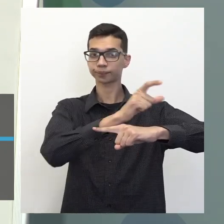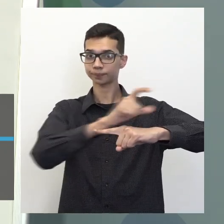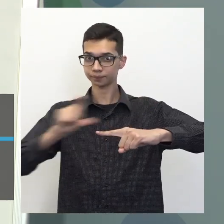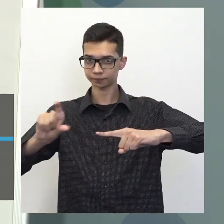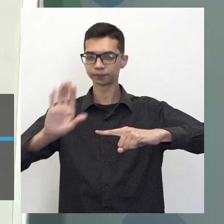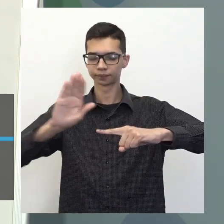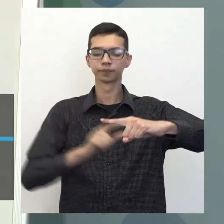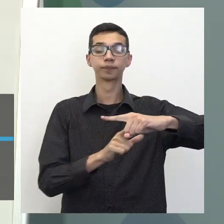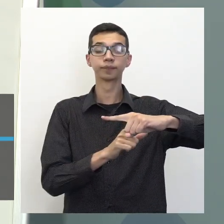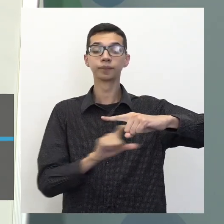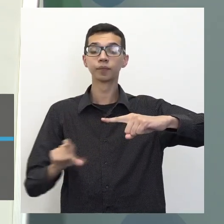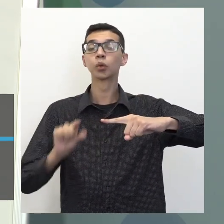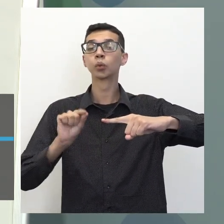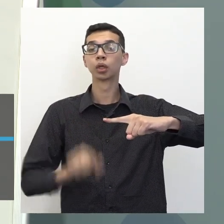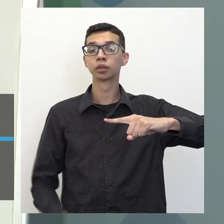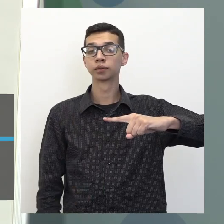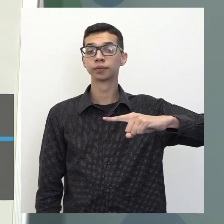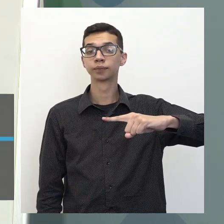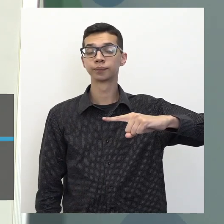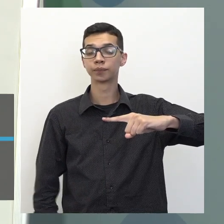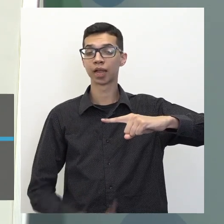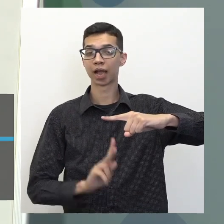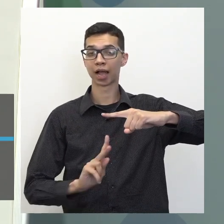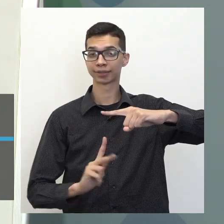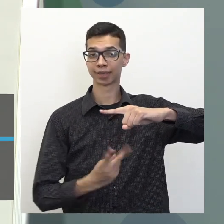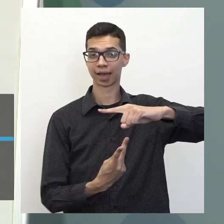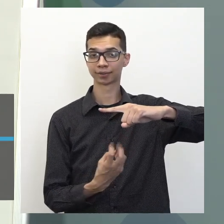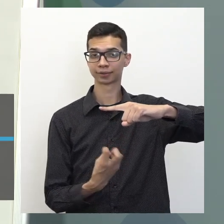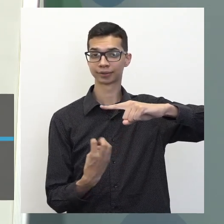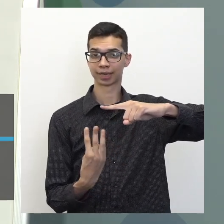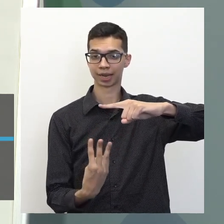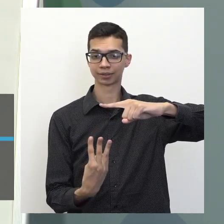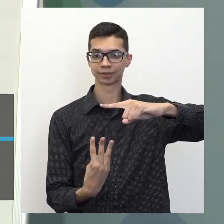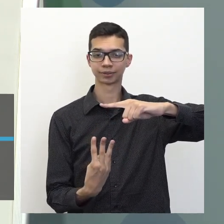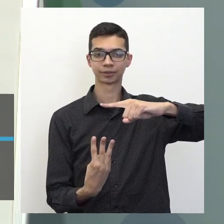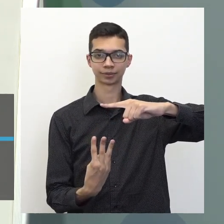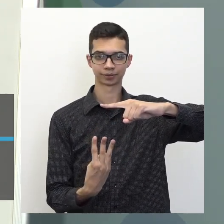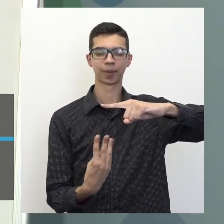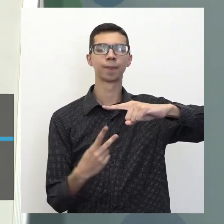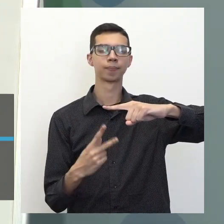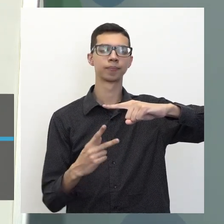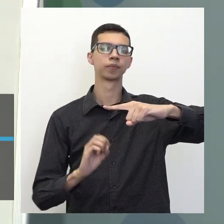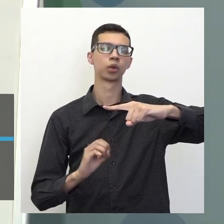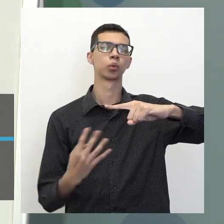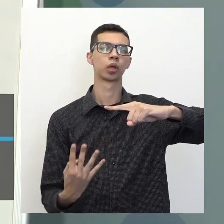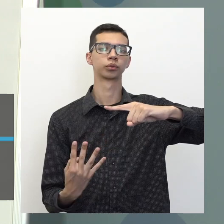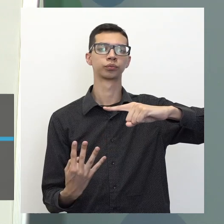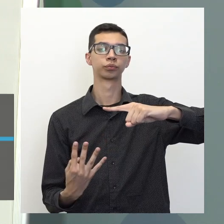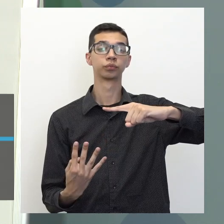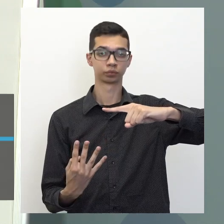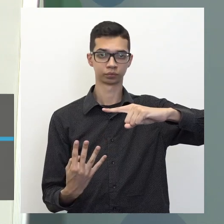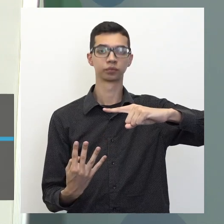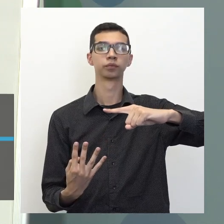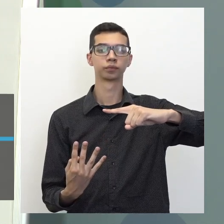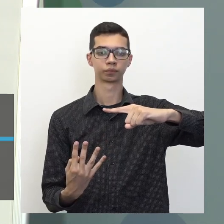H3. PO. PO4. PO4. Concentração. Eu estou falando de concentração, então tem que ser entre colchetes